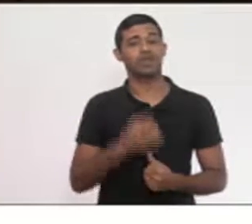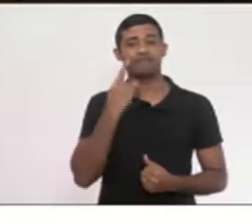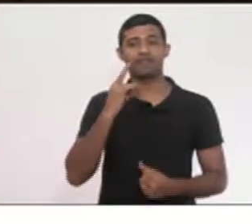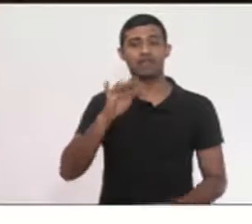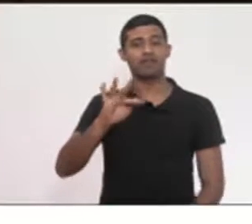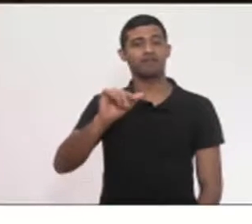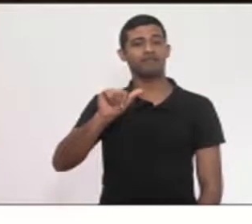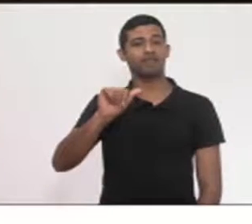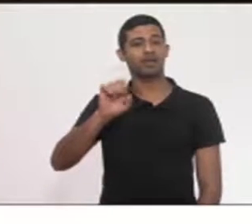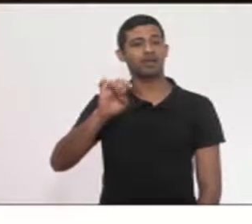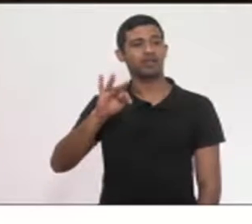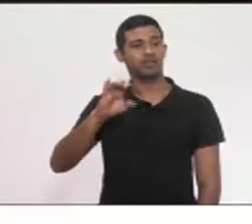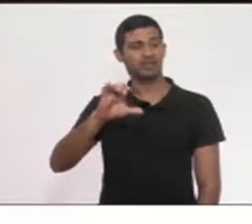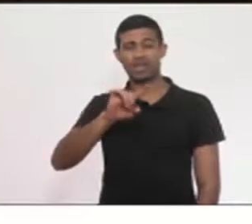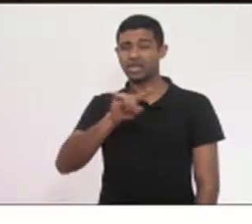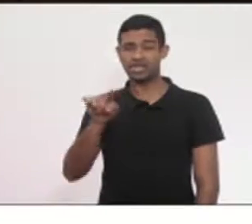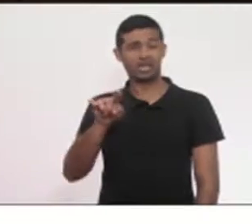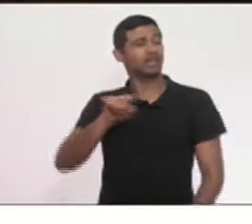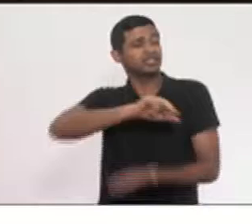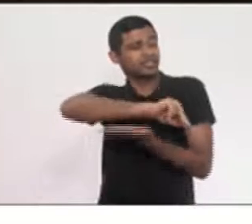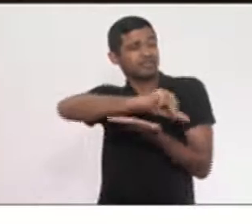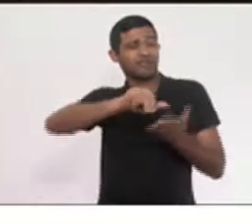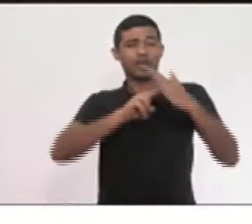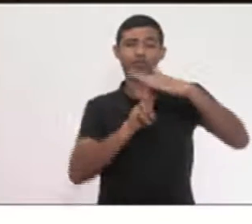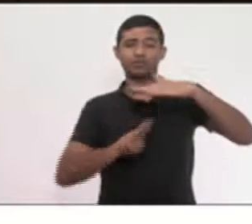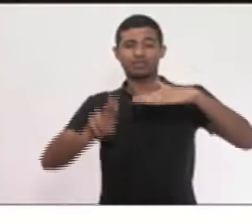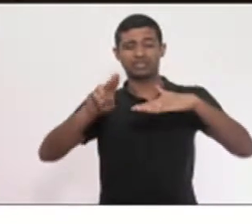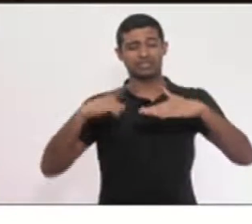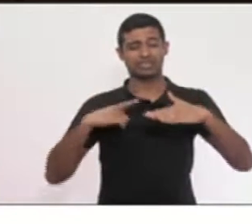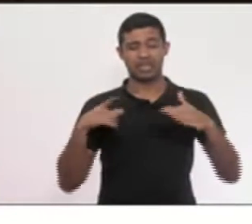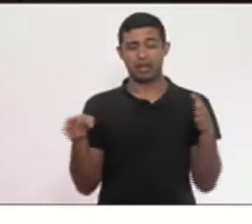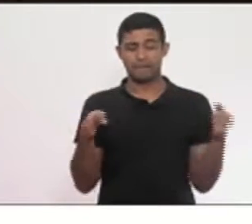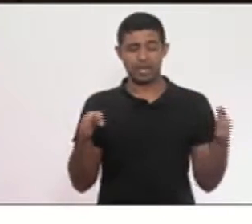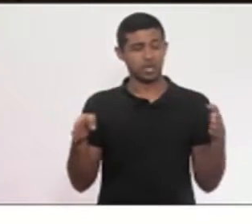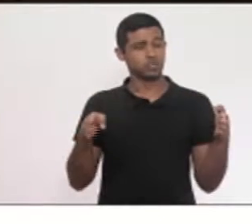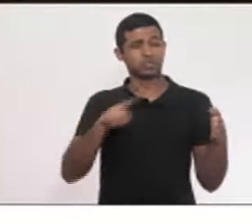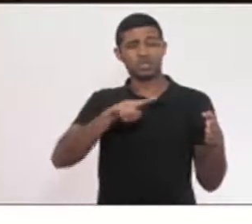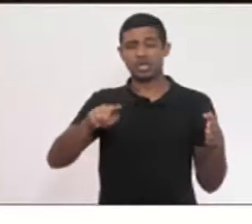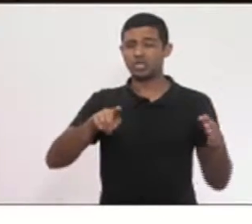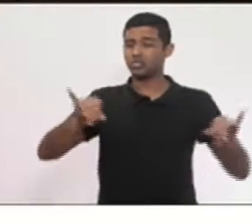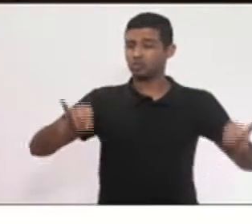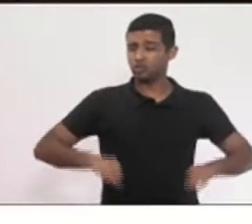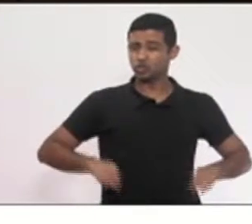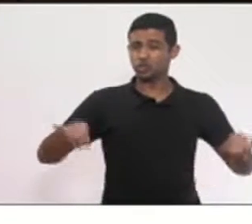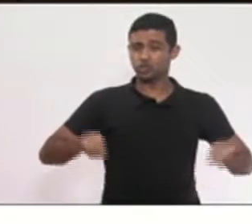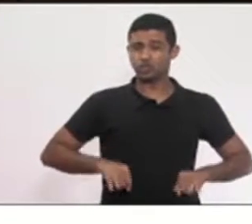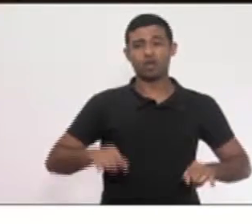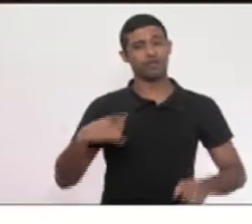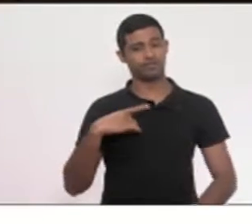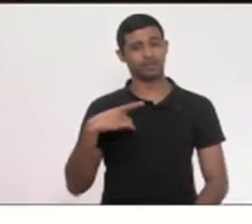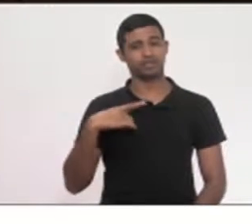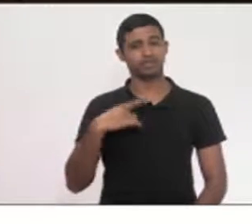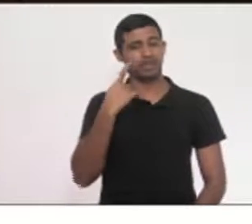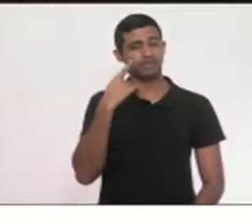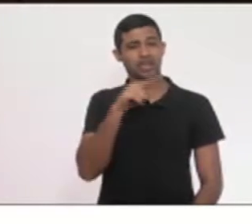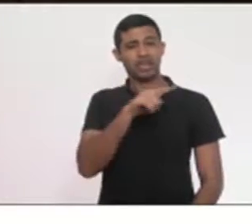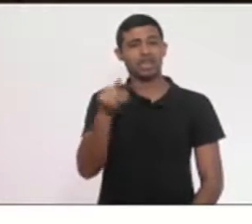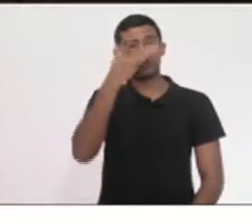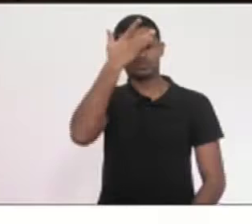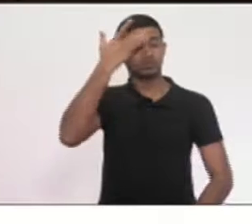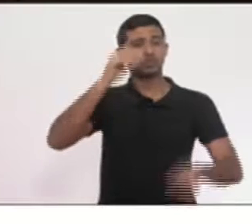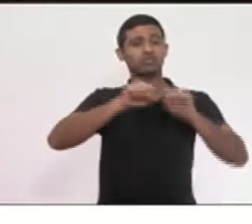FAETEC, passaram um longo período sendo muito maltratadas. Os servidores chegaram a